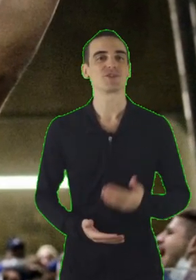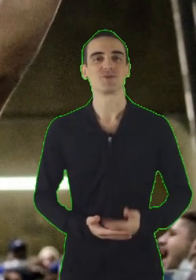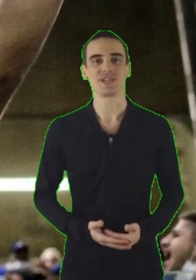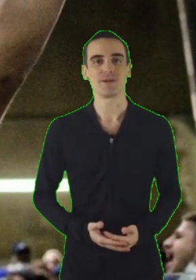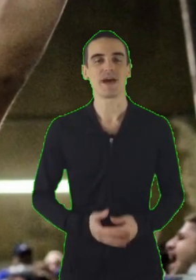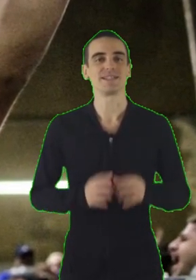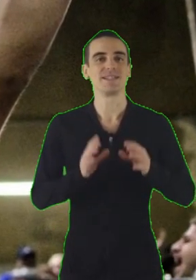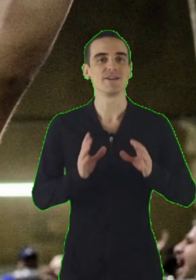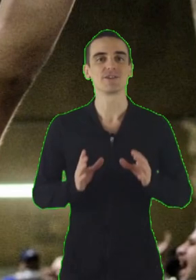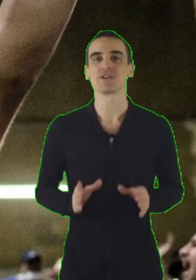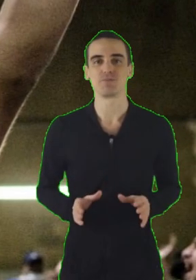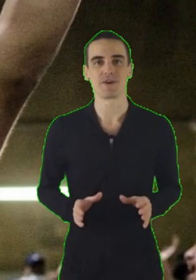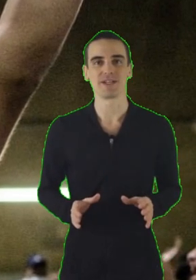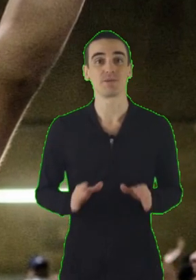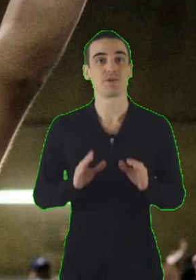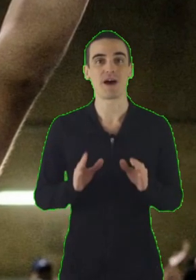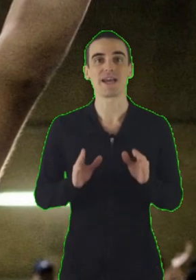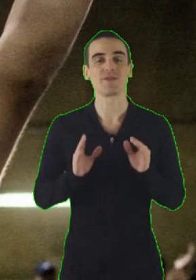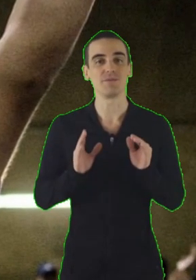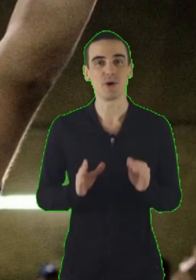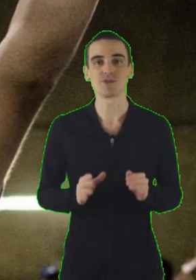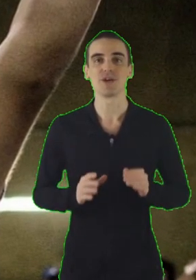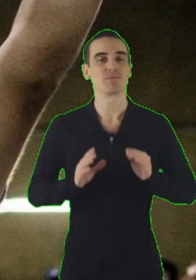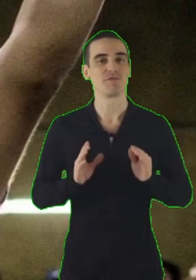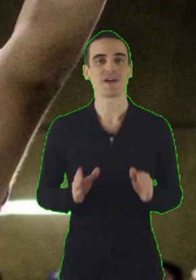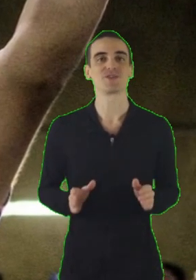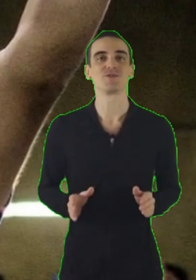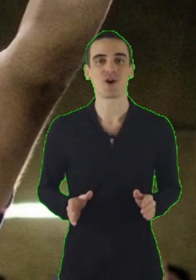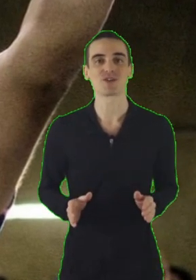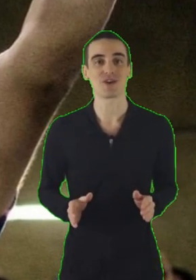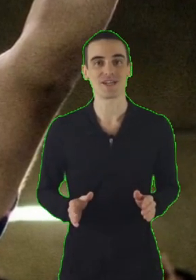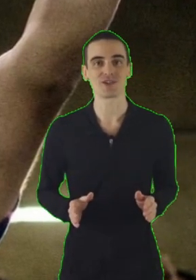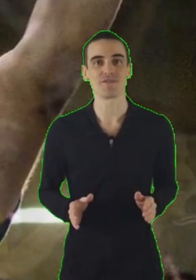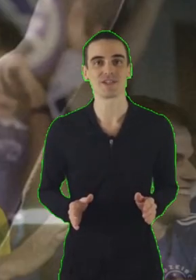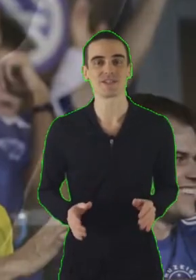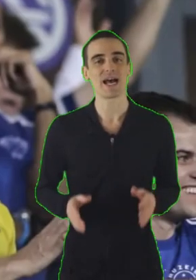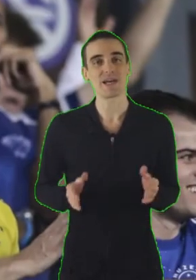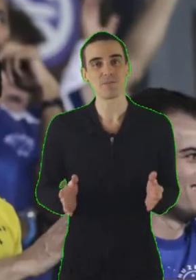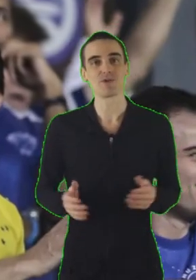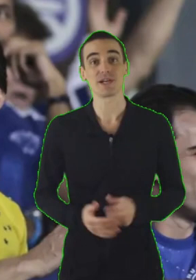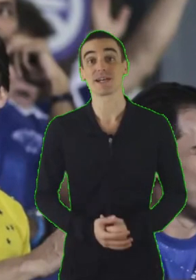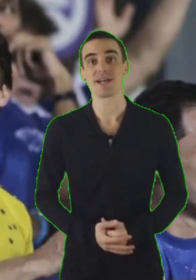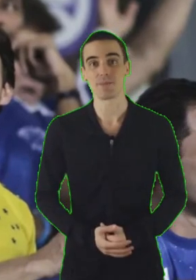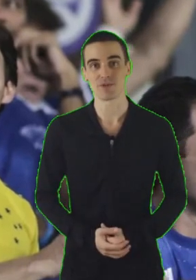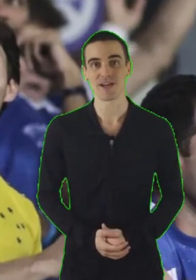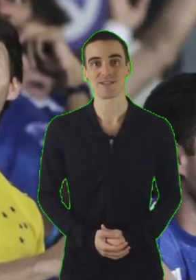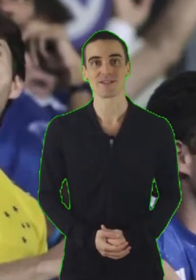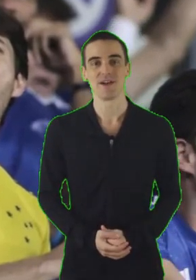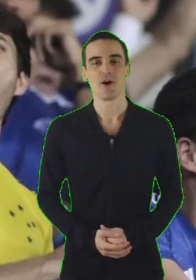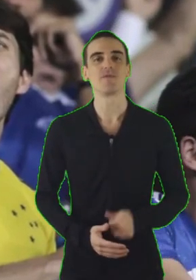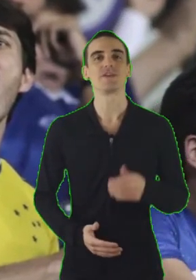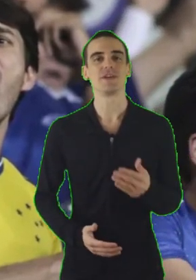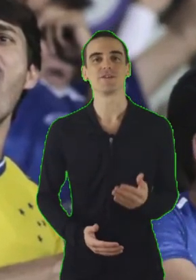Peço que se inscreva no canal para não perder essas e outras notícias que trago para você sempre em primeira mão do clube mais querido do Brasil. O Cruzeiro vem